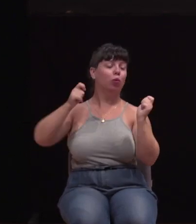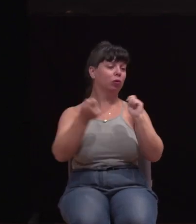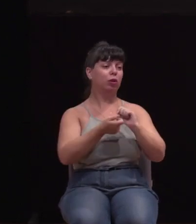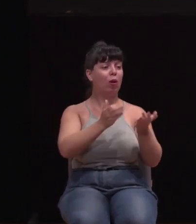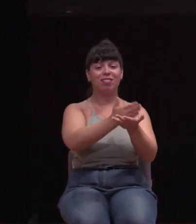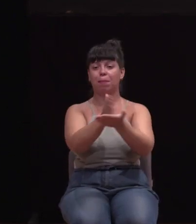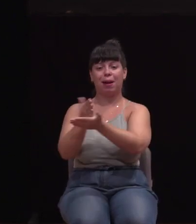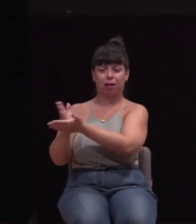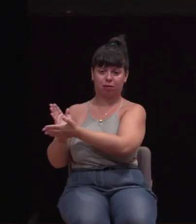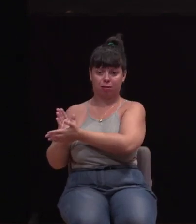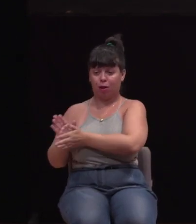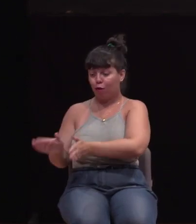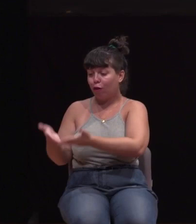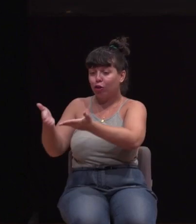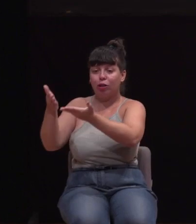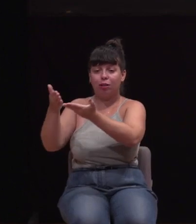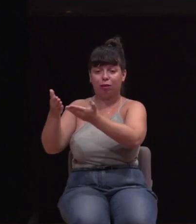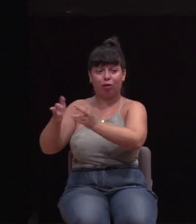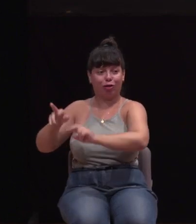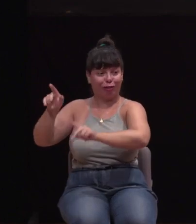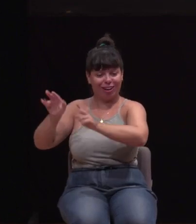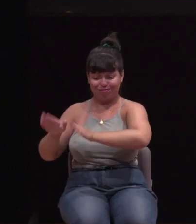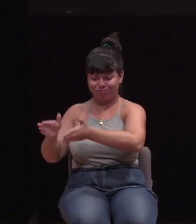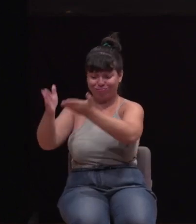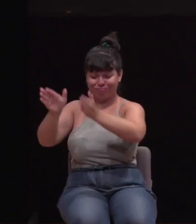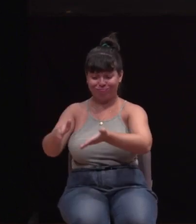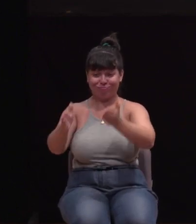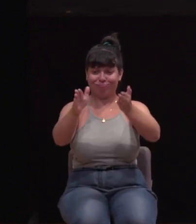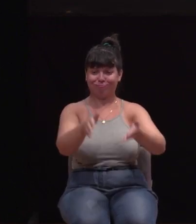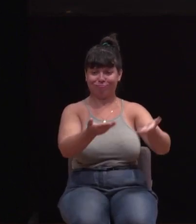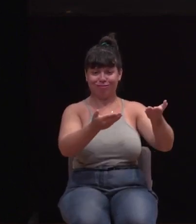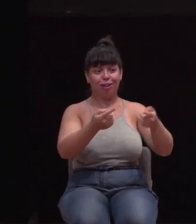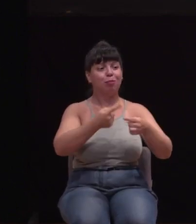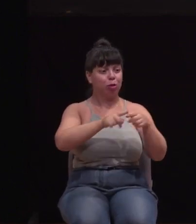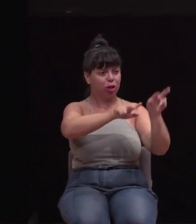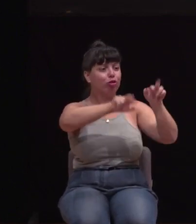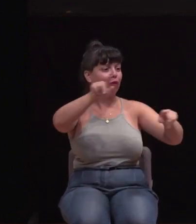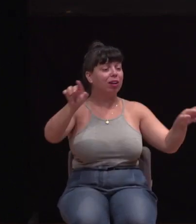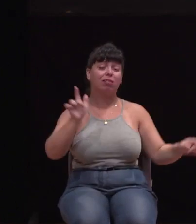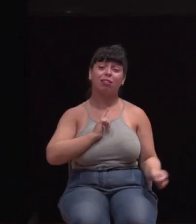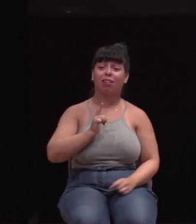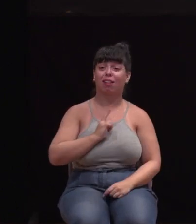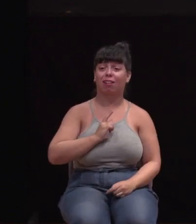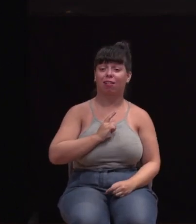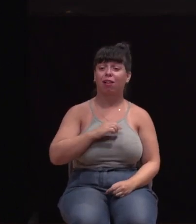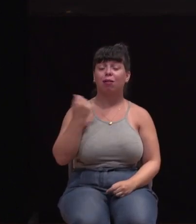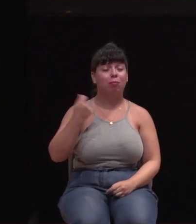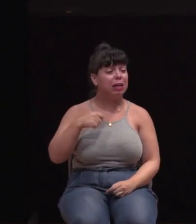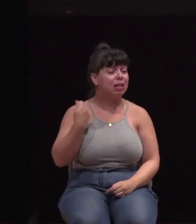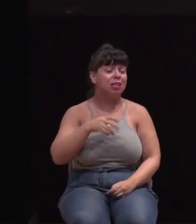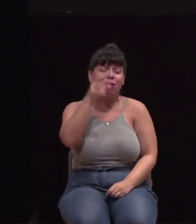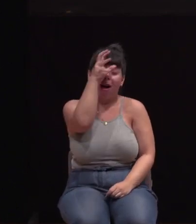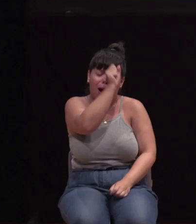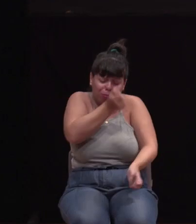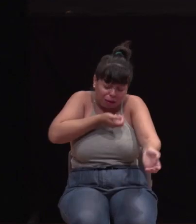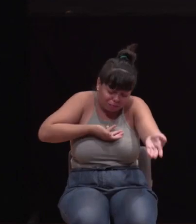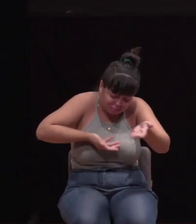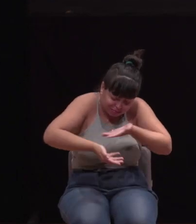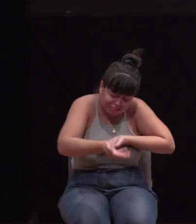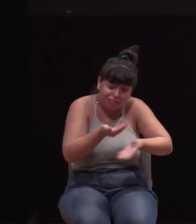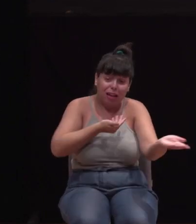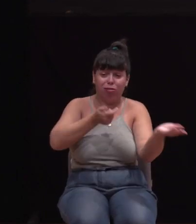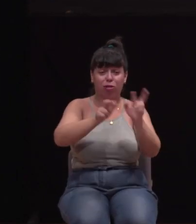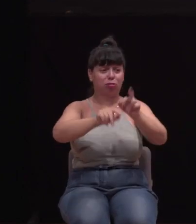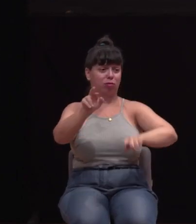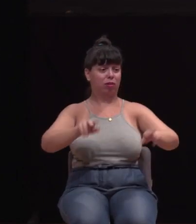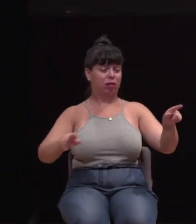separando, estamos valorizando as nossas diferenças, porque elas existem. E a gente tem que aprender a lidar com elas. Aquilo que a